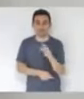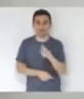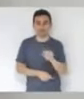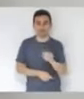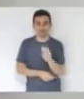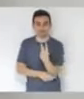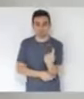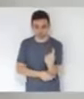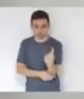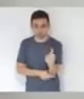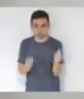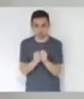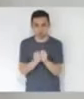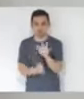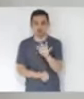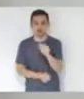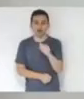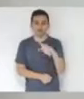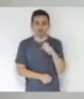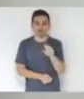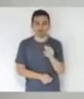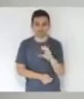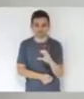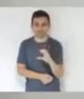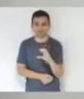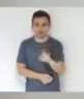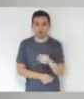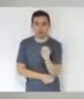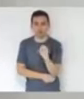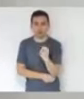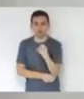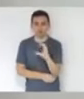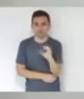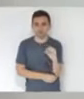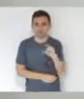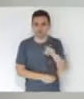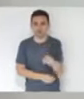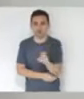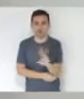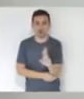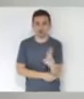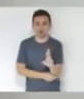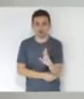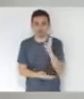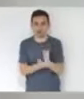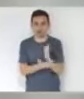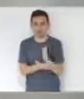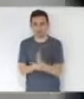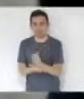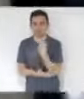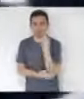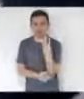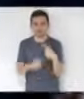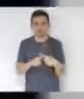FAPESC, R$ 800 mil renovados, em 3 parcelas, pagas pelo